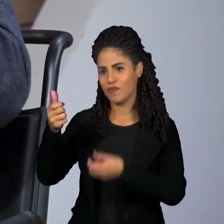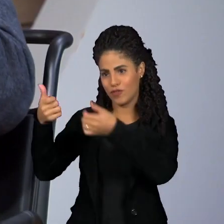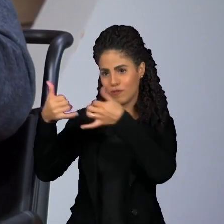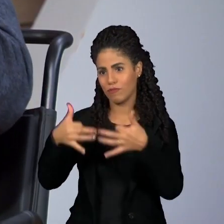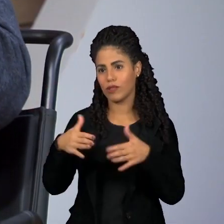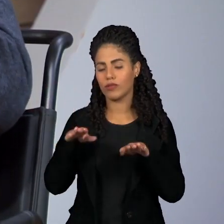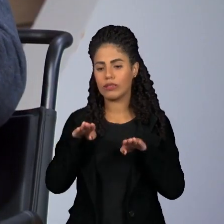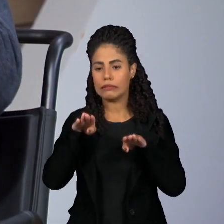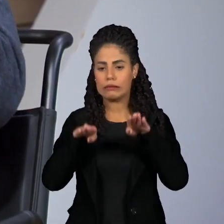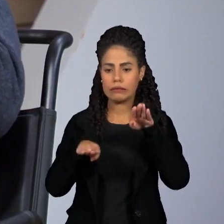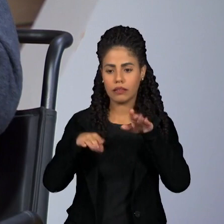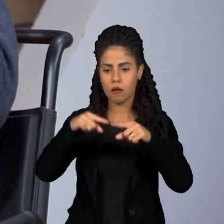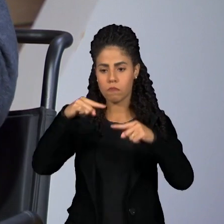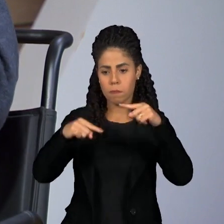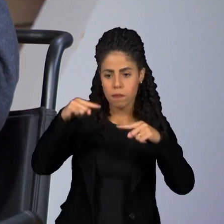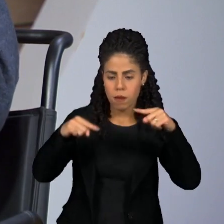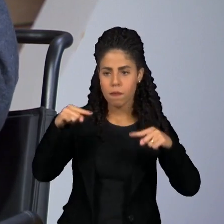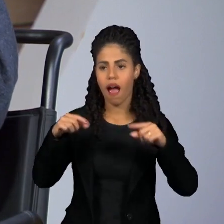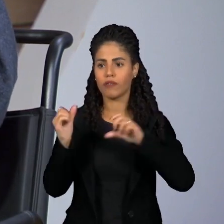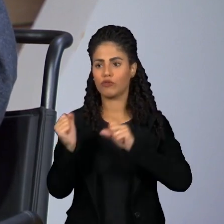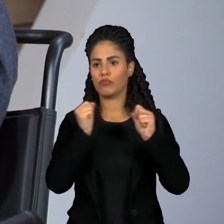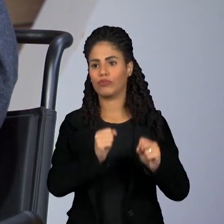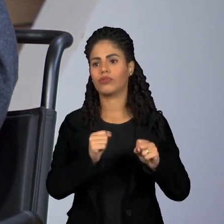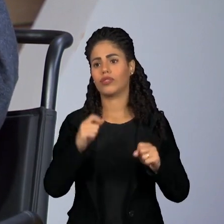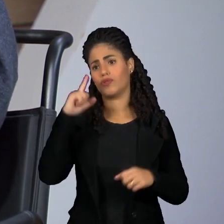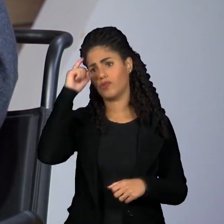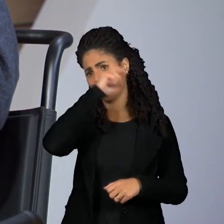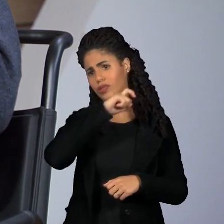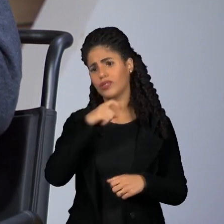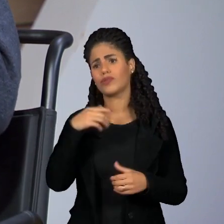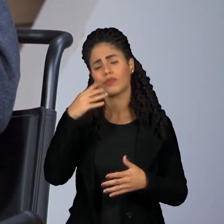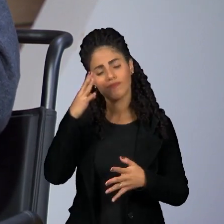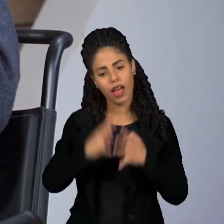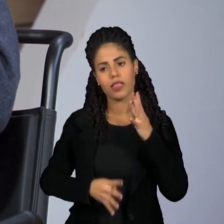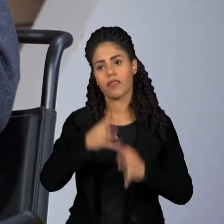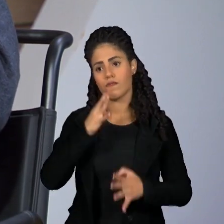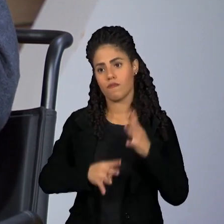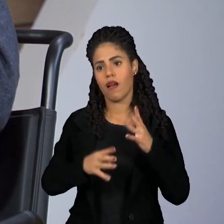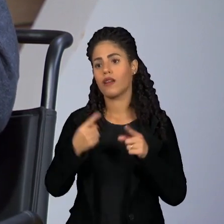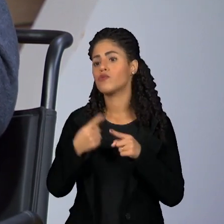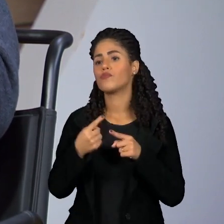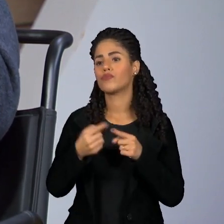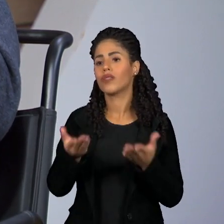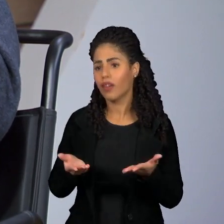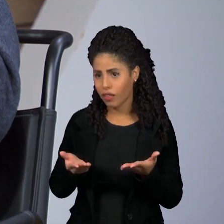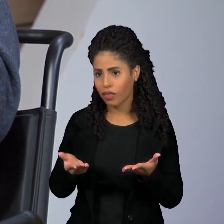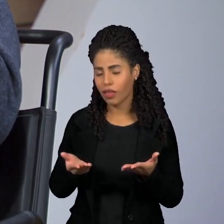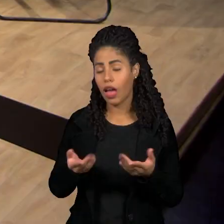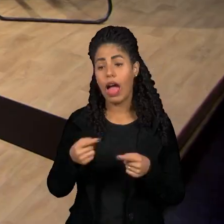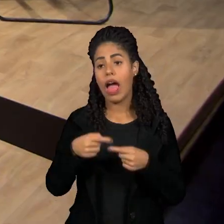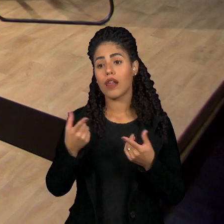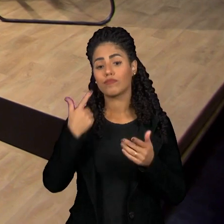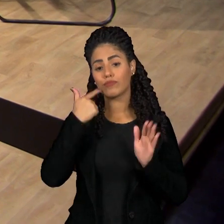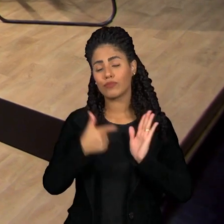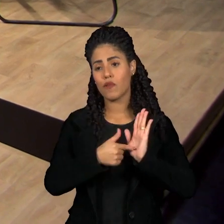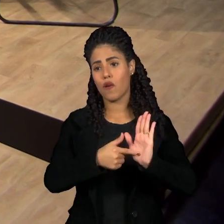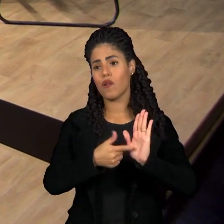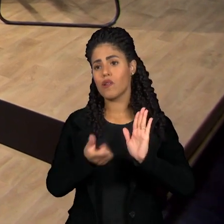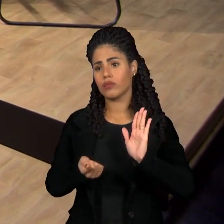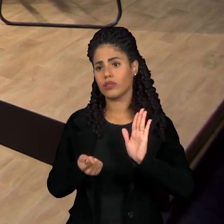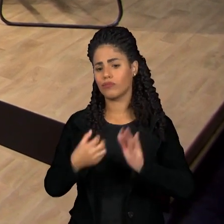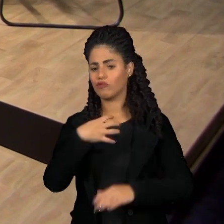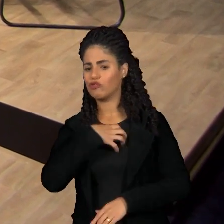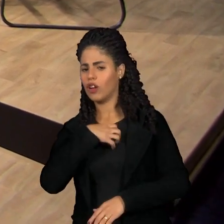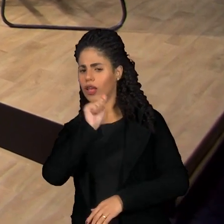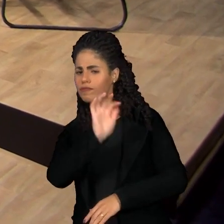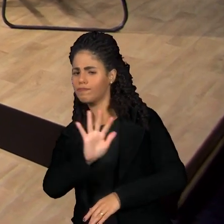desequilibra, no caso dos poderes. E esse desequilíbrio é muito ruim, porque ele traz essa imagem